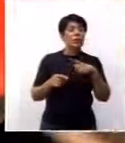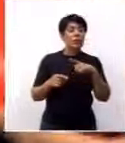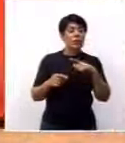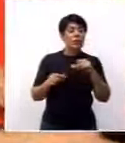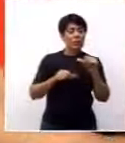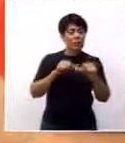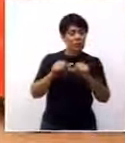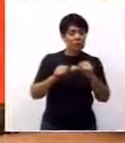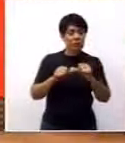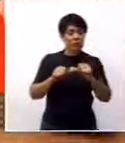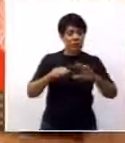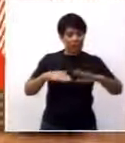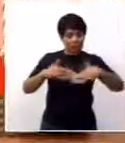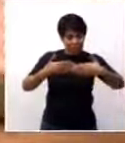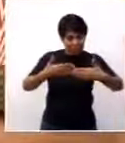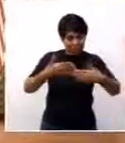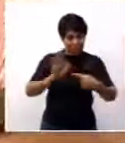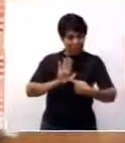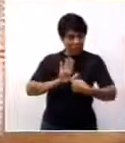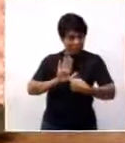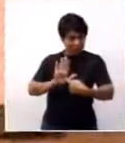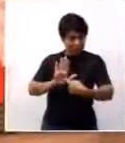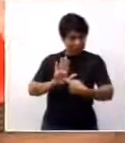Voltando. Conseguimos ver aqui